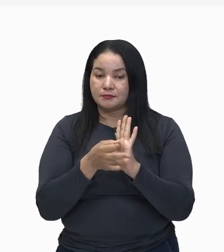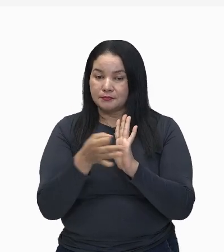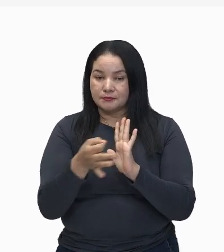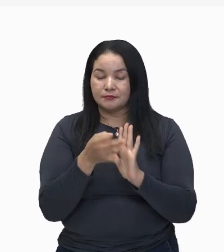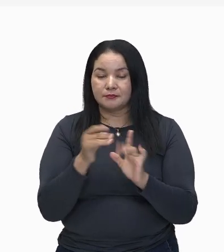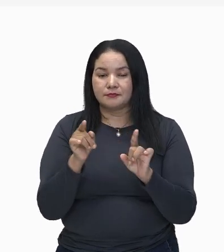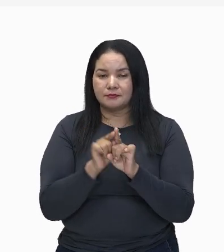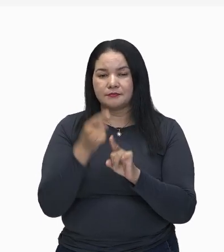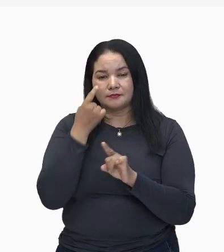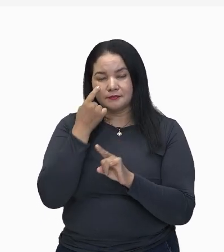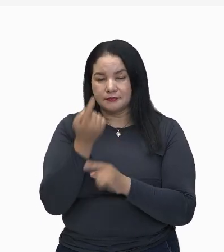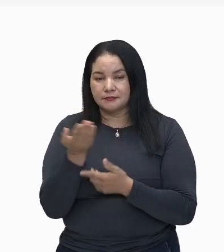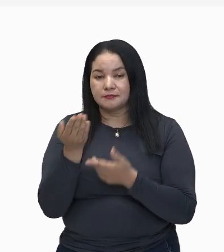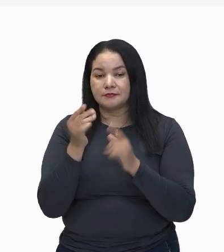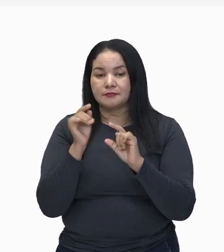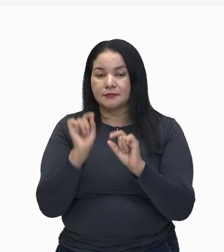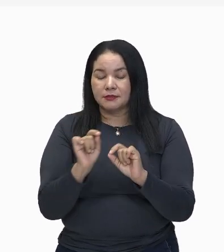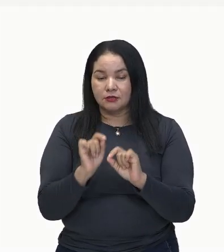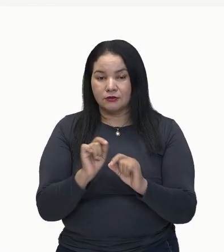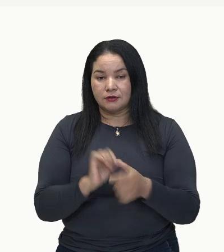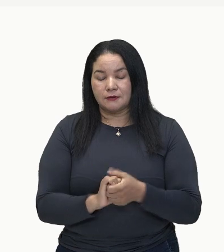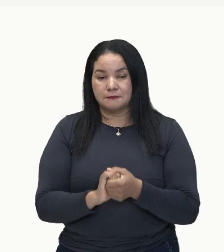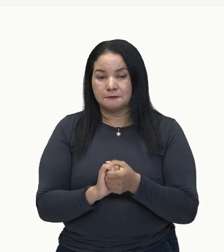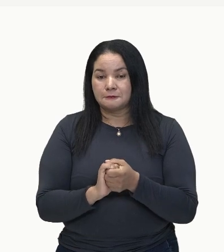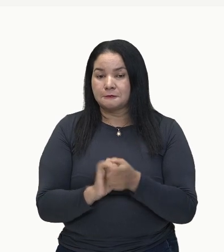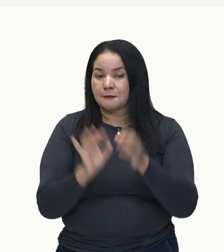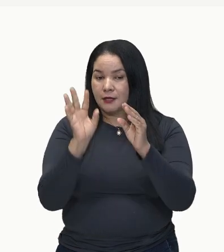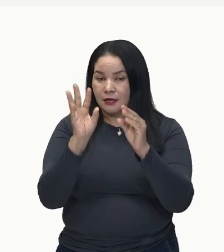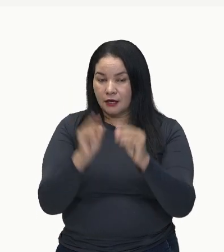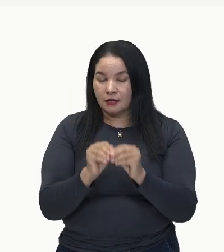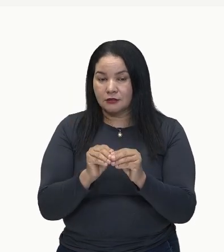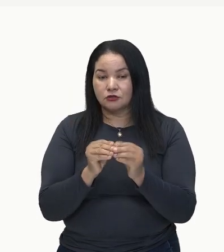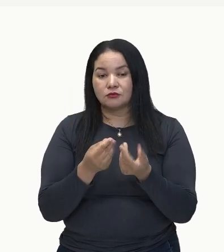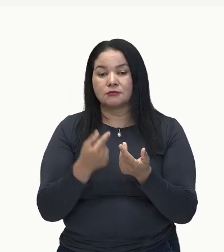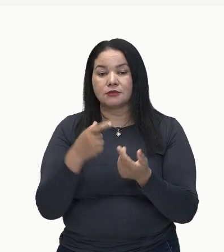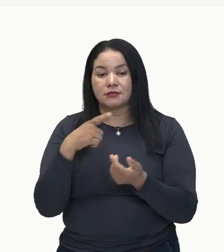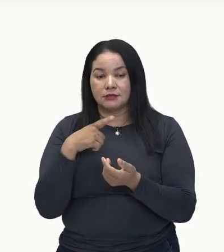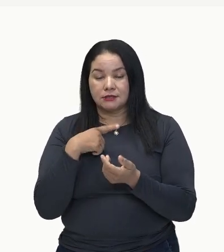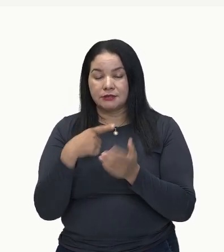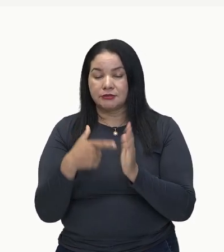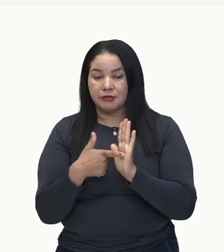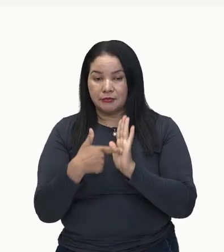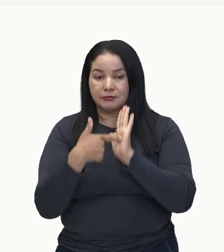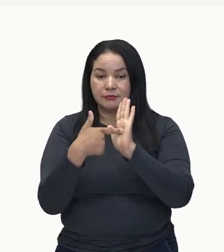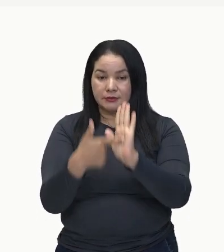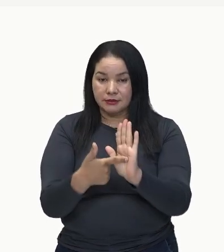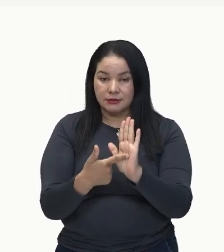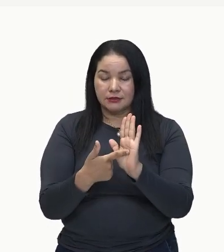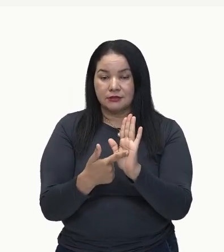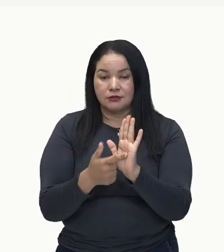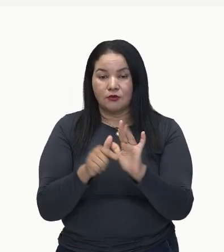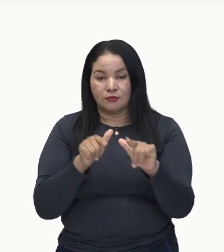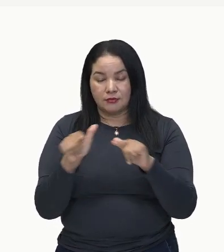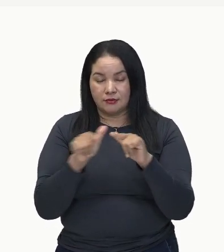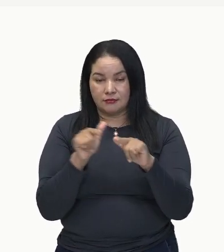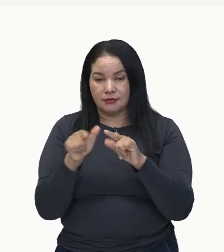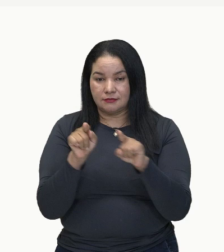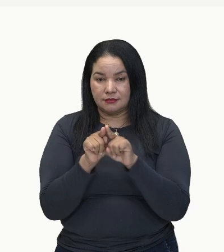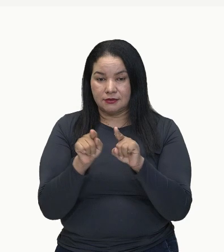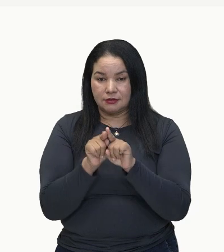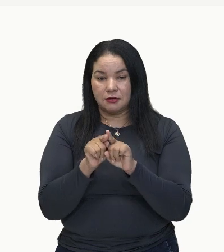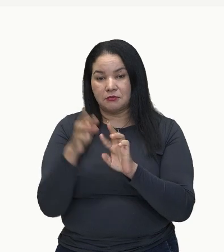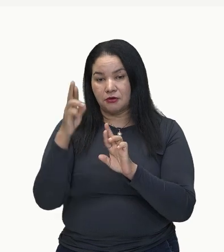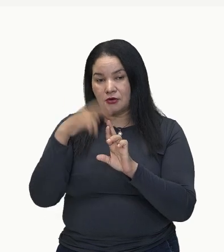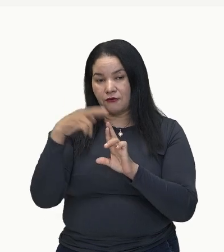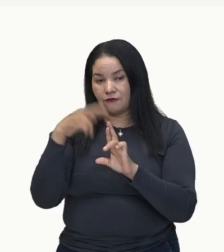nessa resenha que há uma apresentação da obra de referência do seu autor.